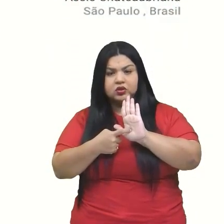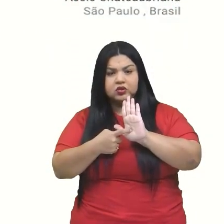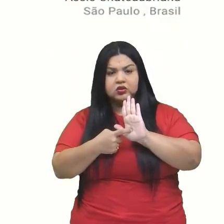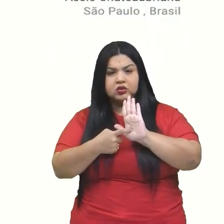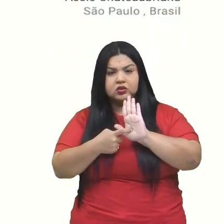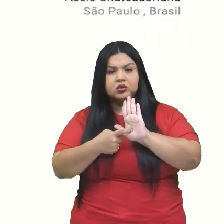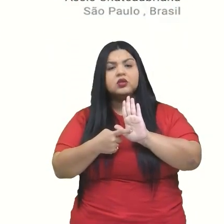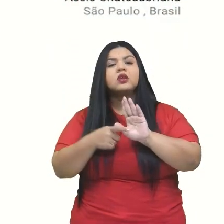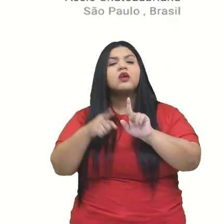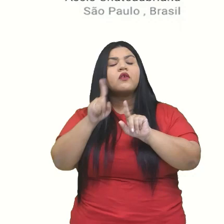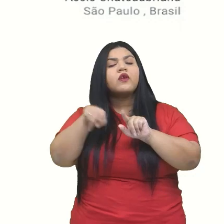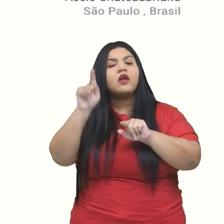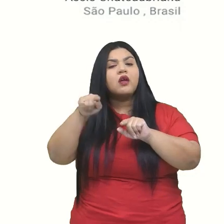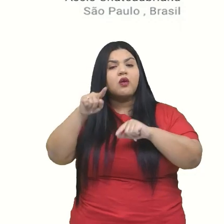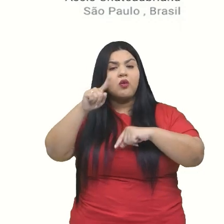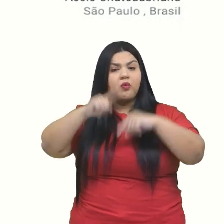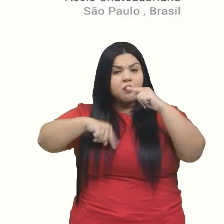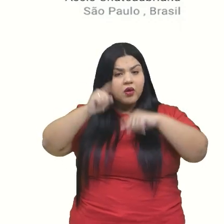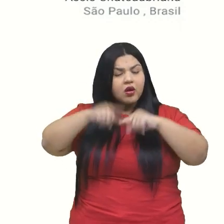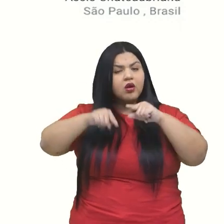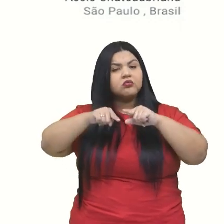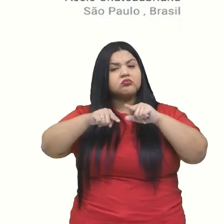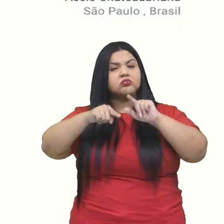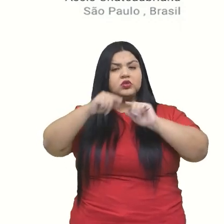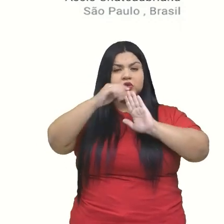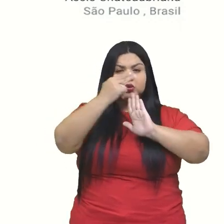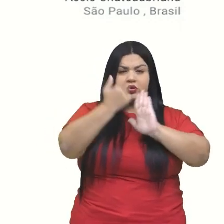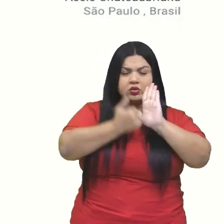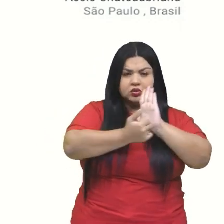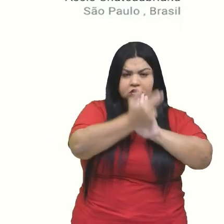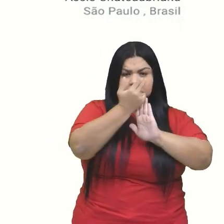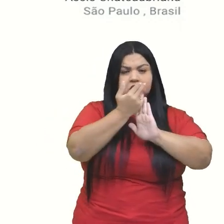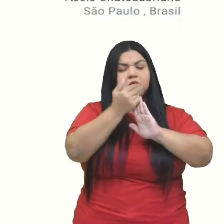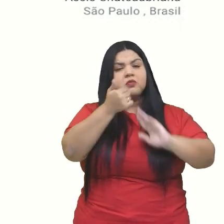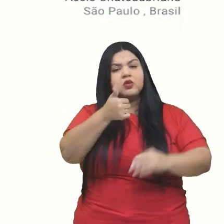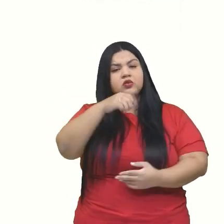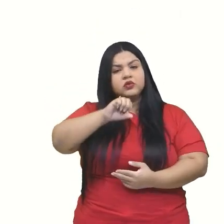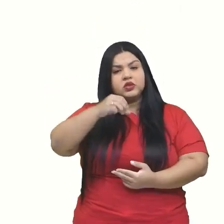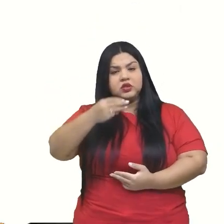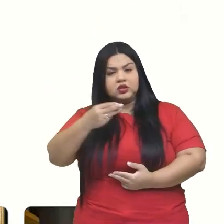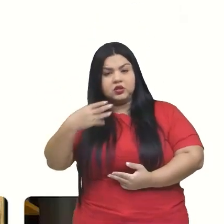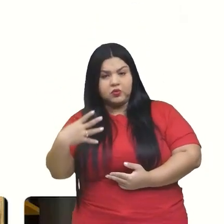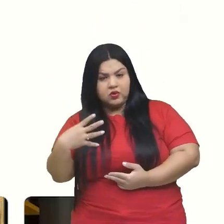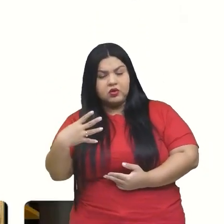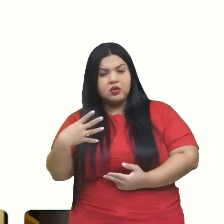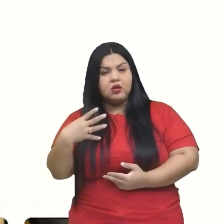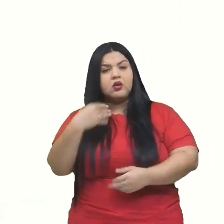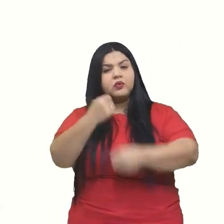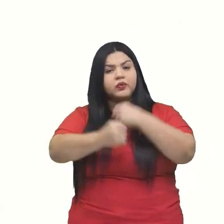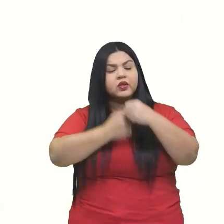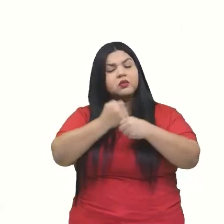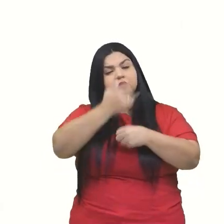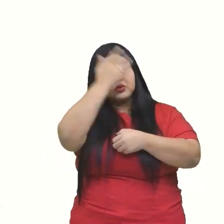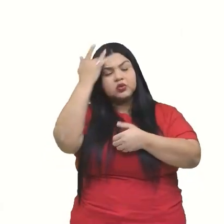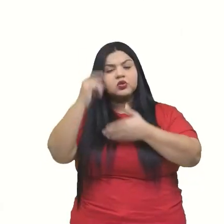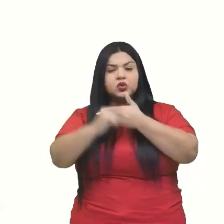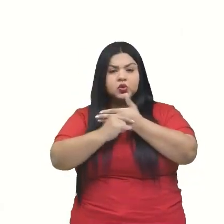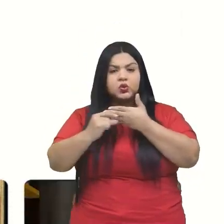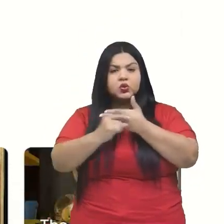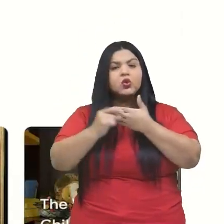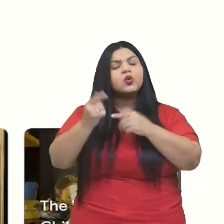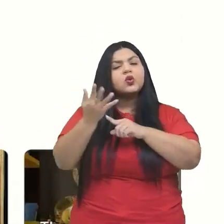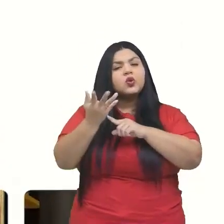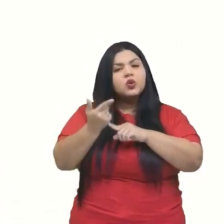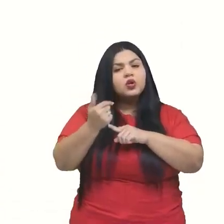ele é uma obra de 1934, não é? E aí o autor, né, o artista é